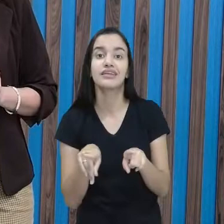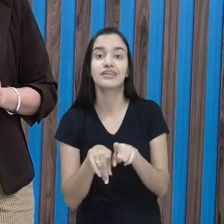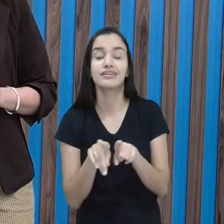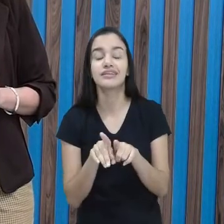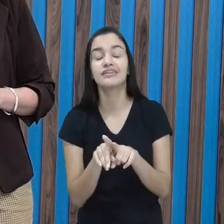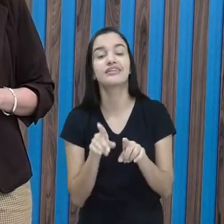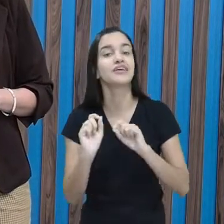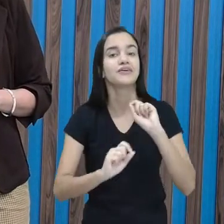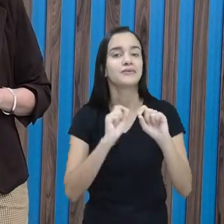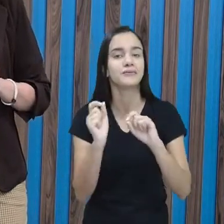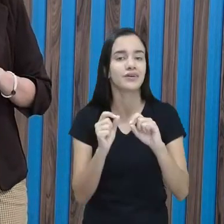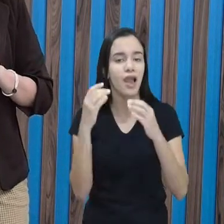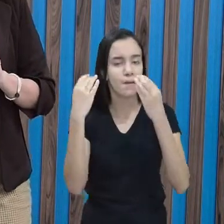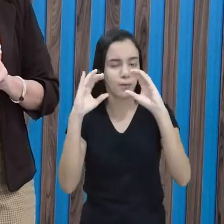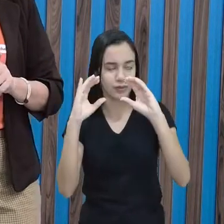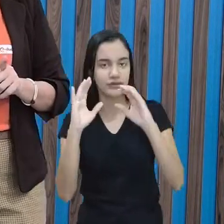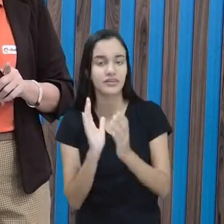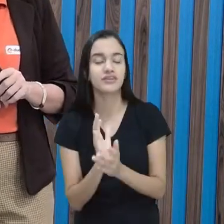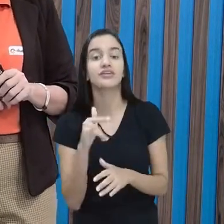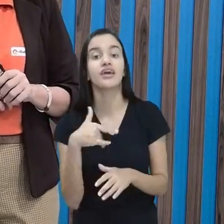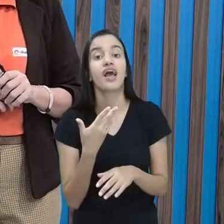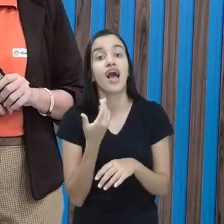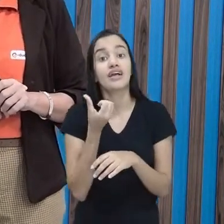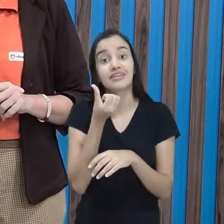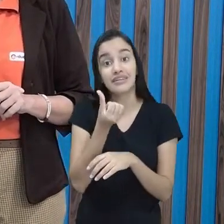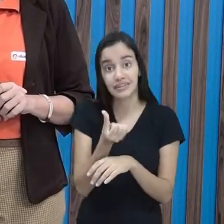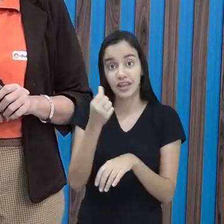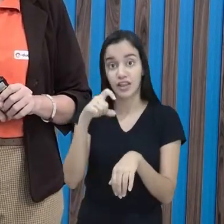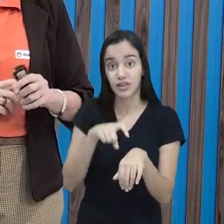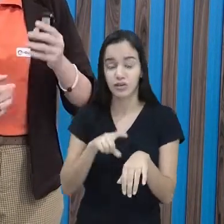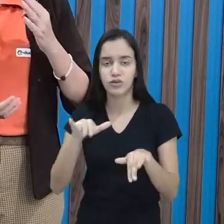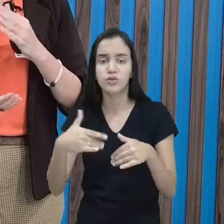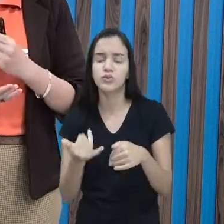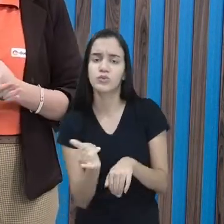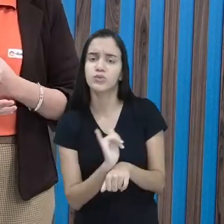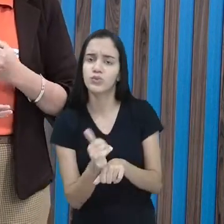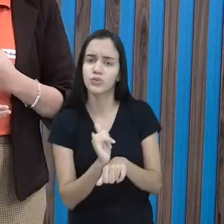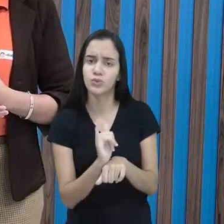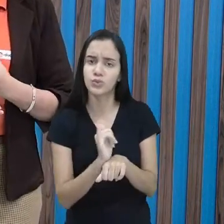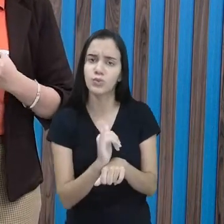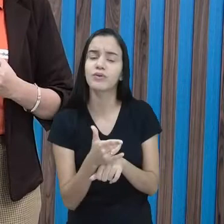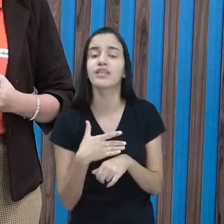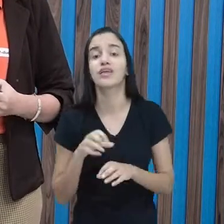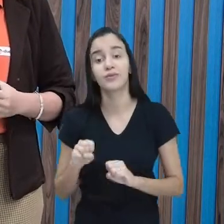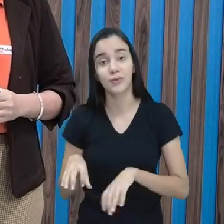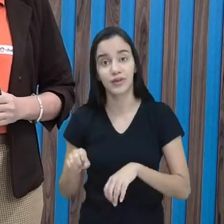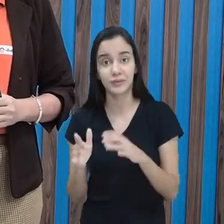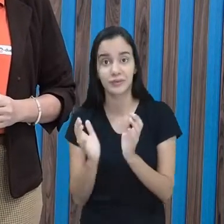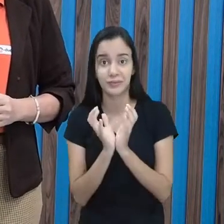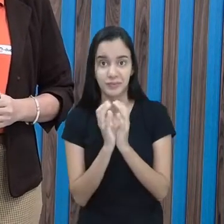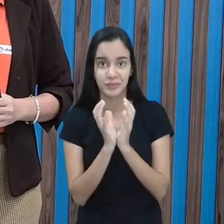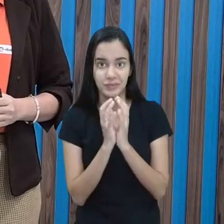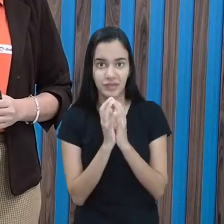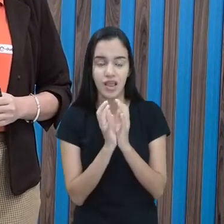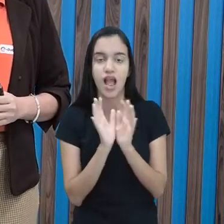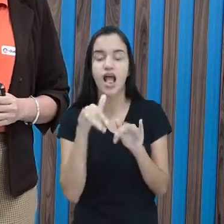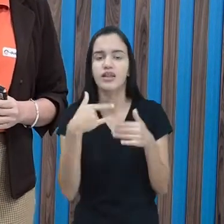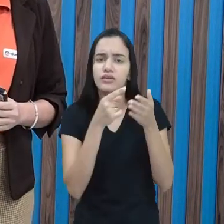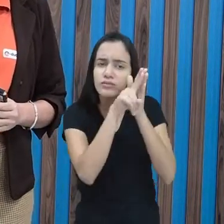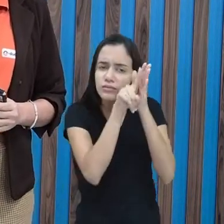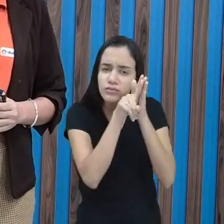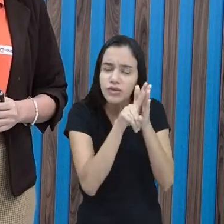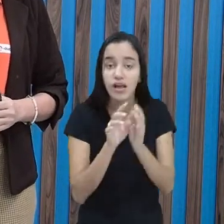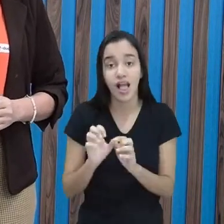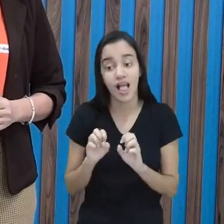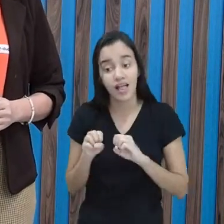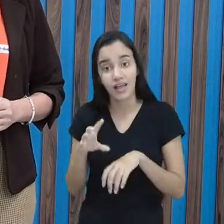às 18 horas. No YouTube, você pode encontrar lá o canal do Educa Recife. Digita na lupa, Educa